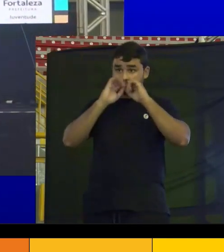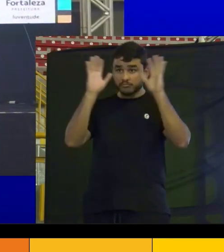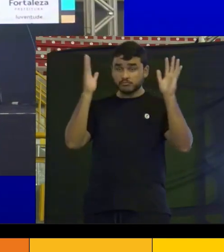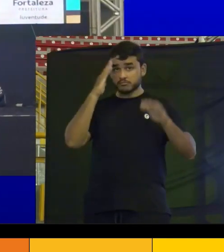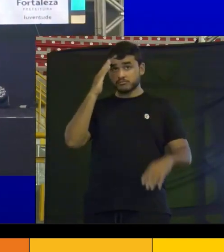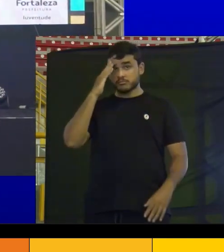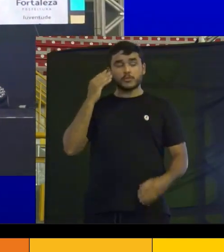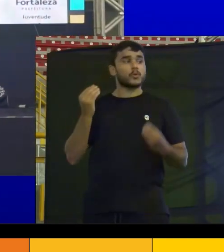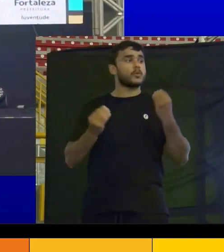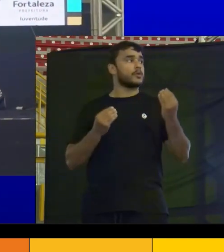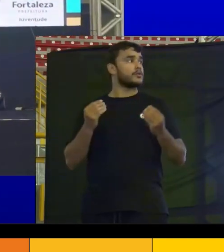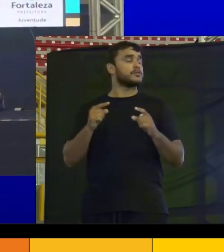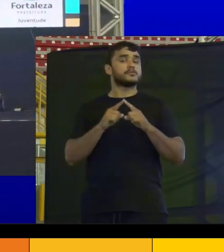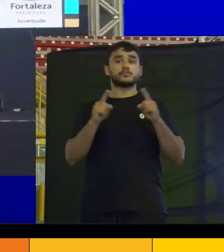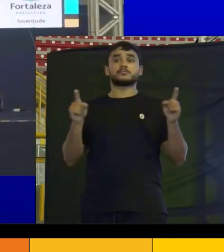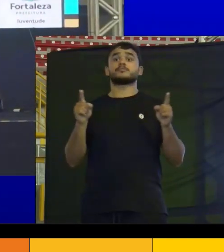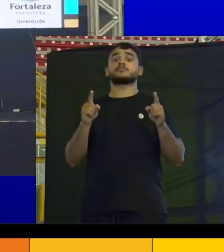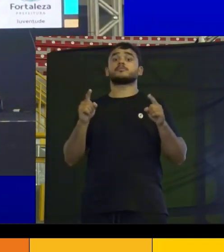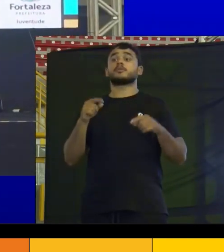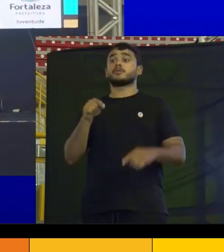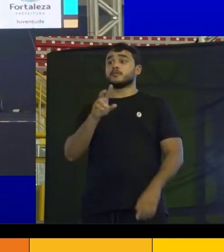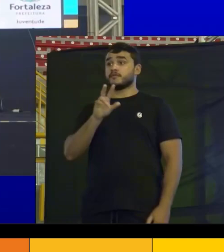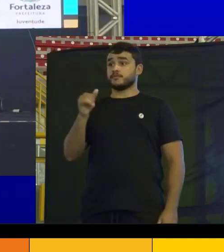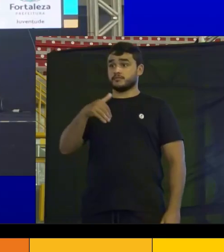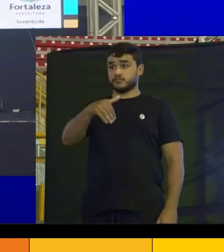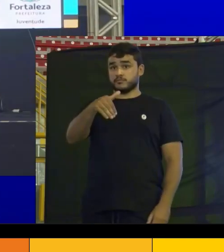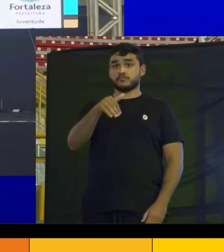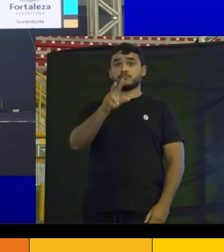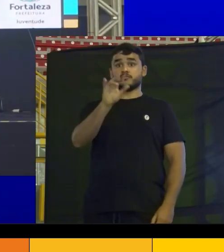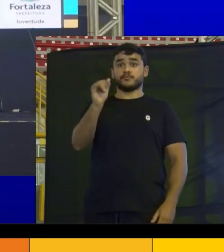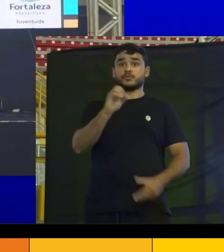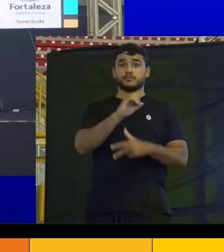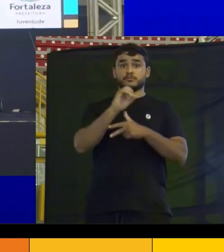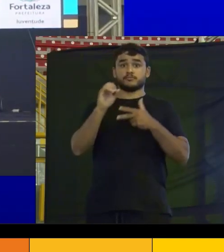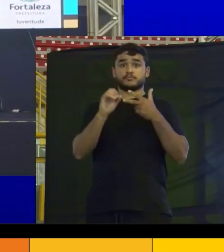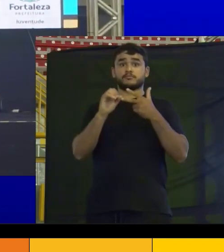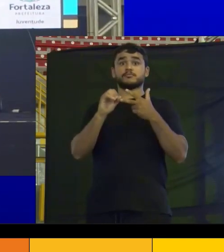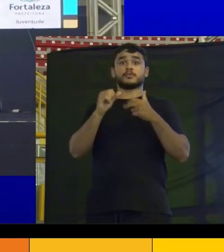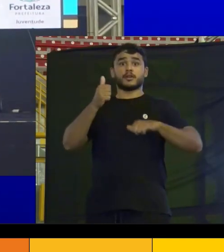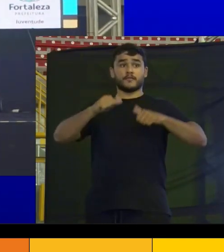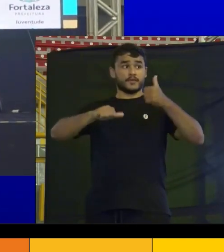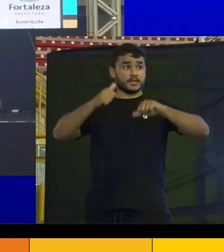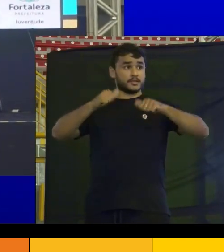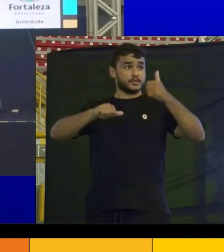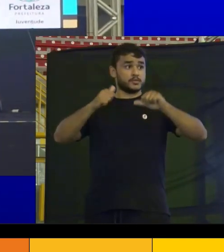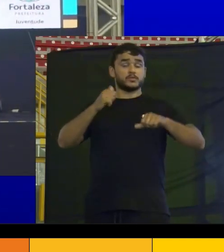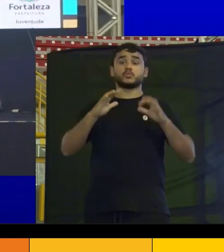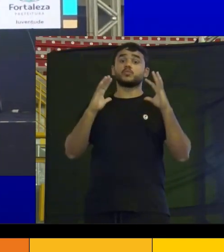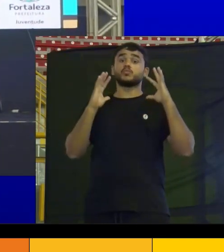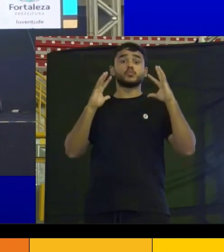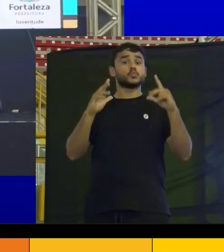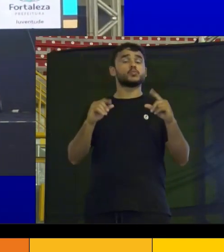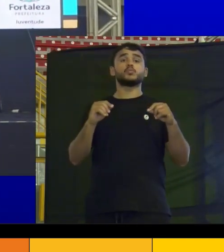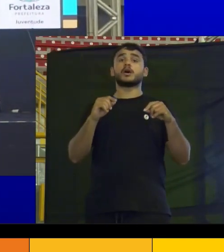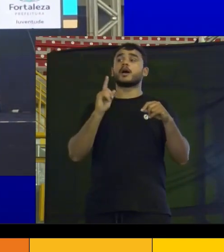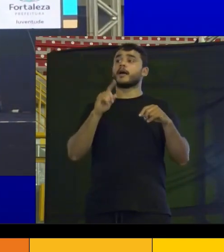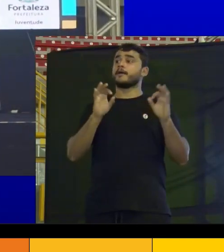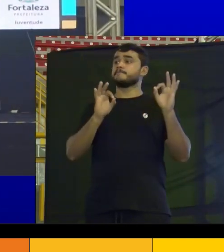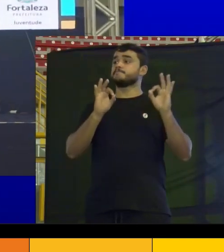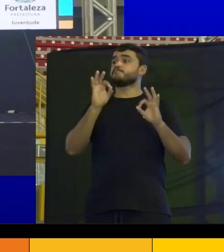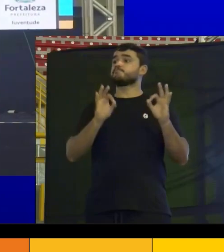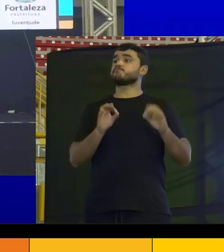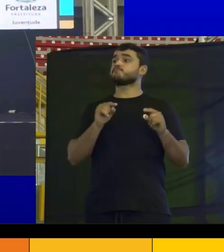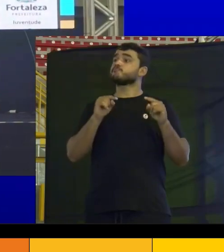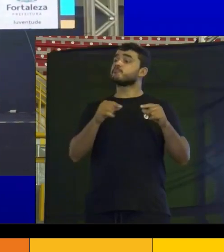essa avaliação que vai ser feita agora em breve, ela é toda ela estruturada